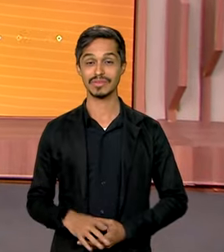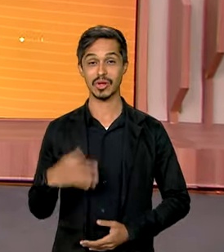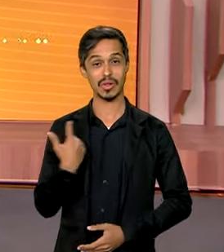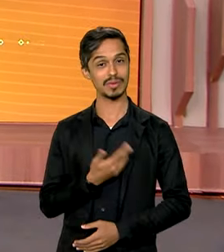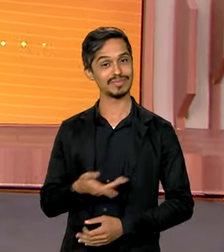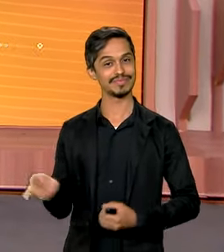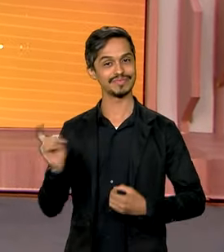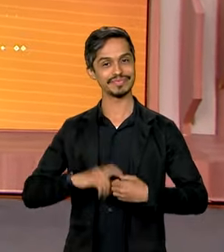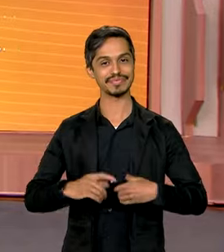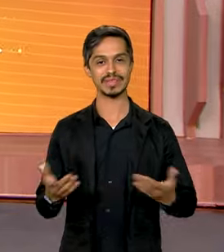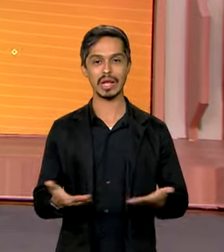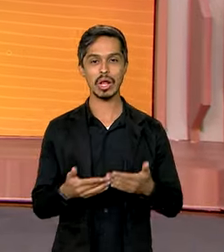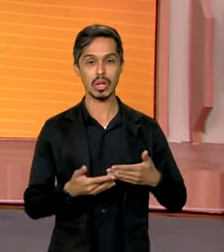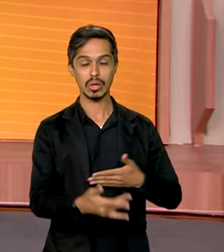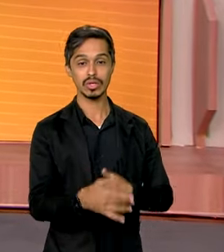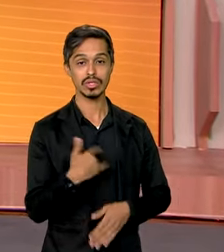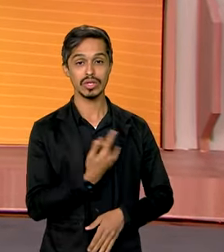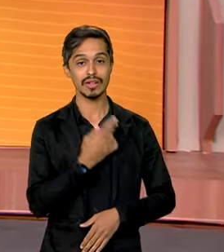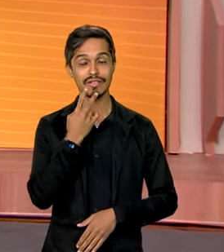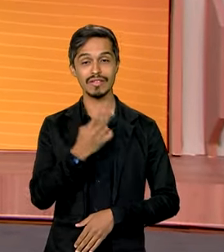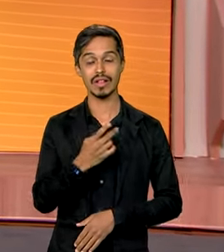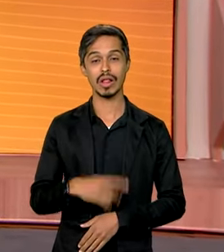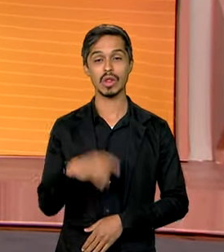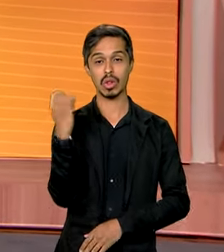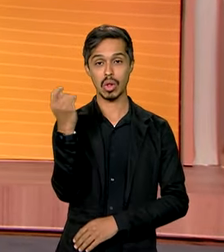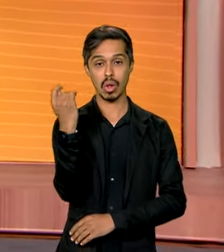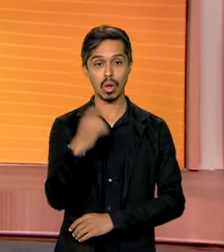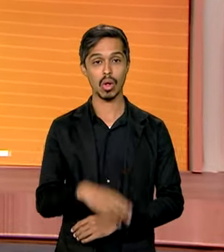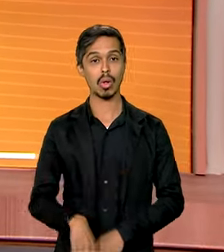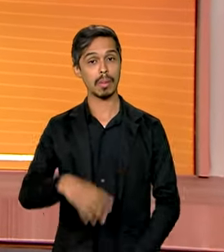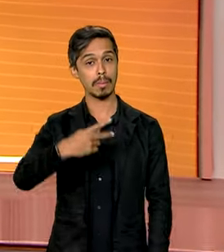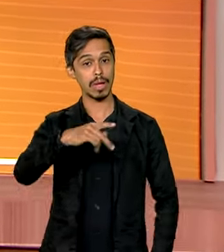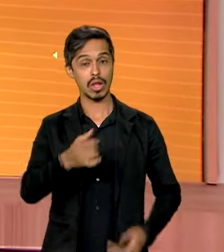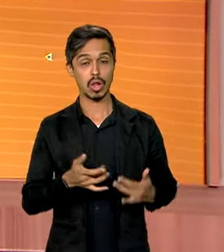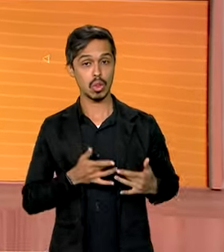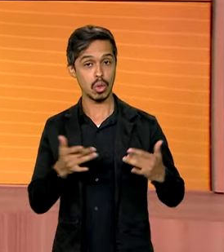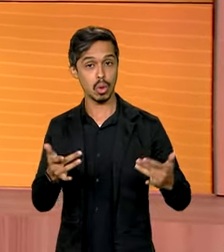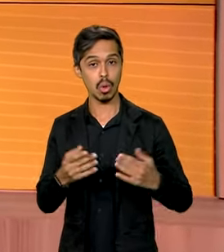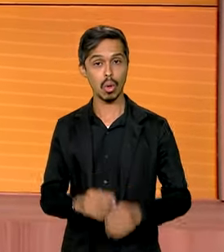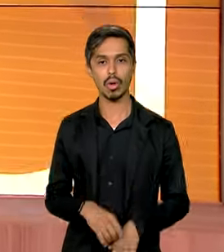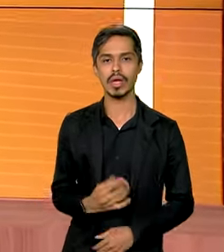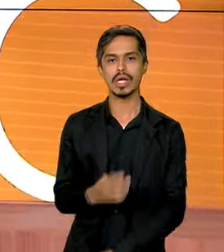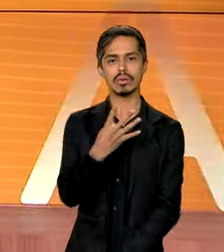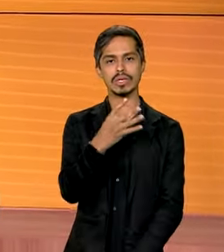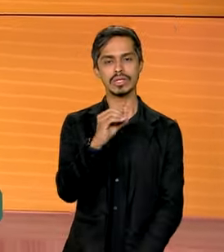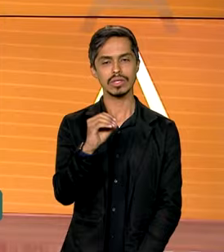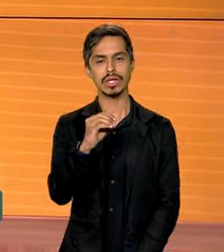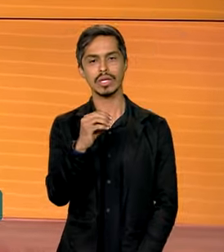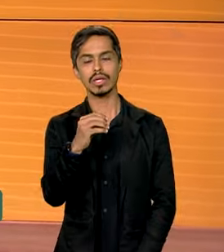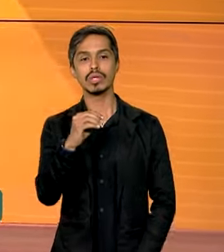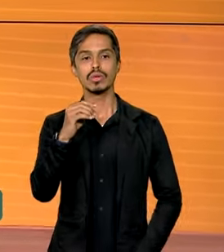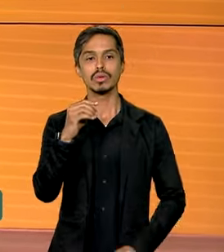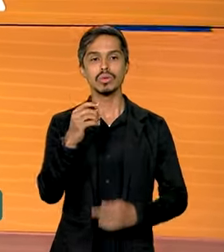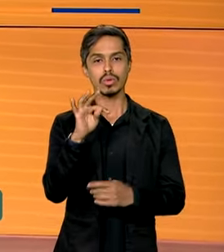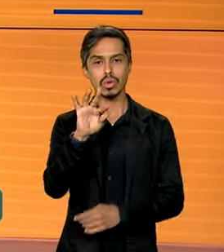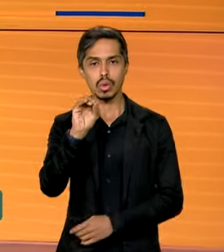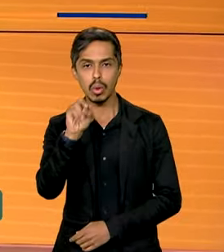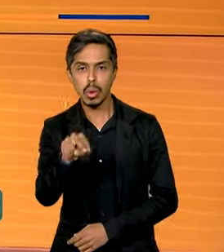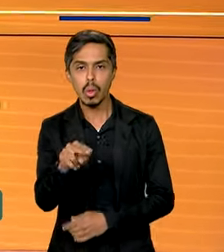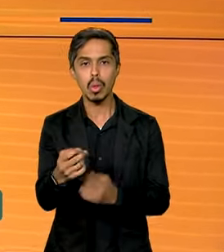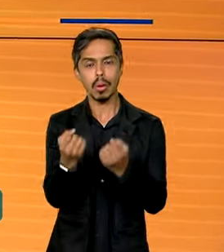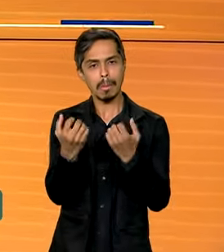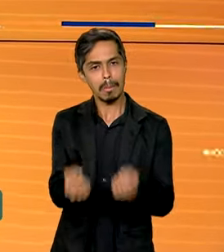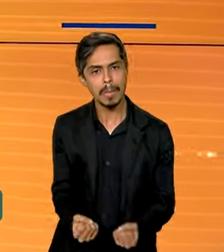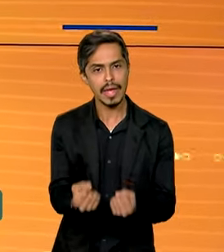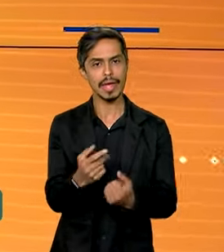Estamos de volta e seguimos falando do Rio Grande do Sul. O Paraguai doou 440 toneladas de produtos às vítimas